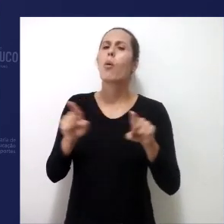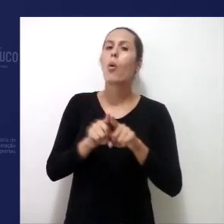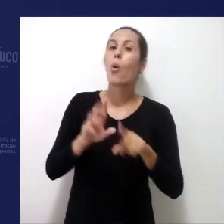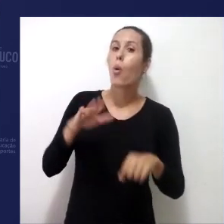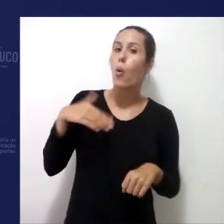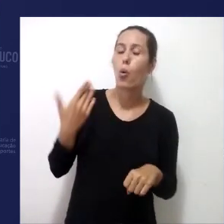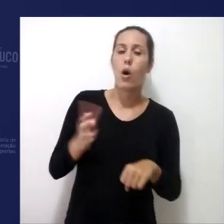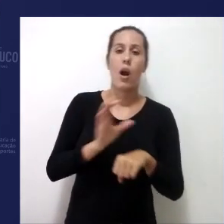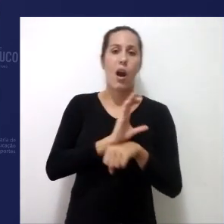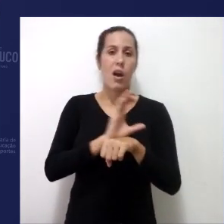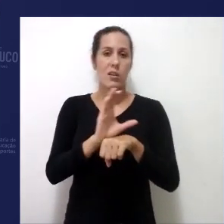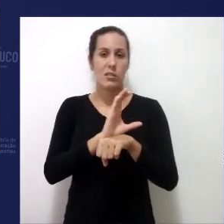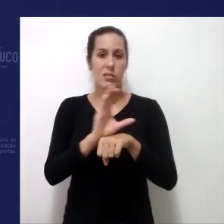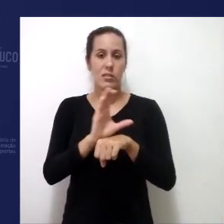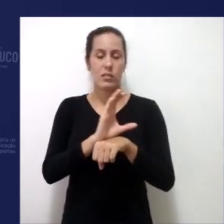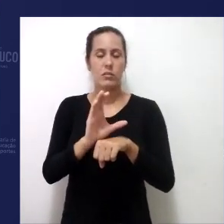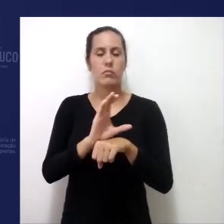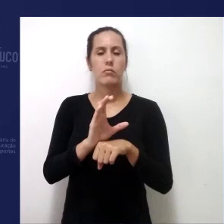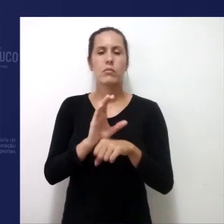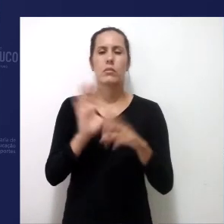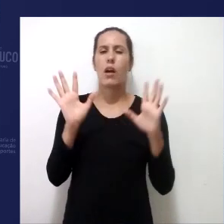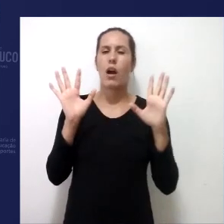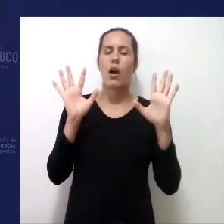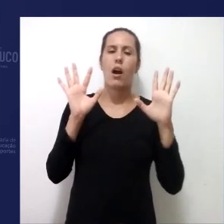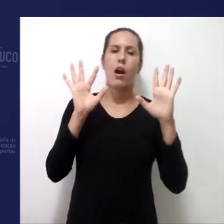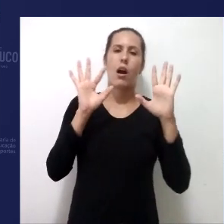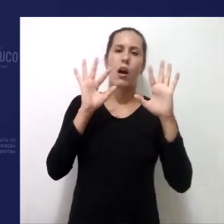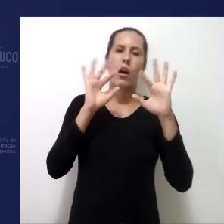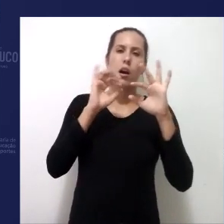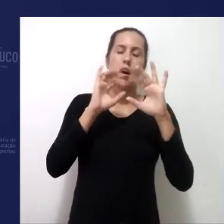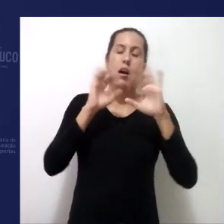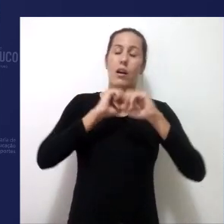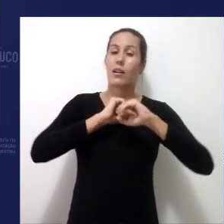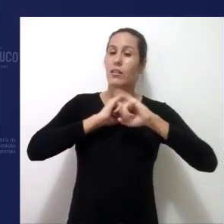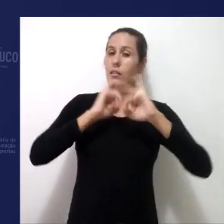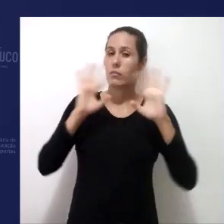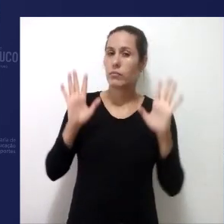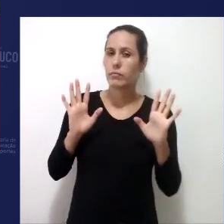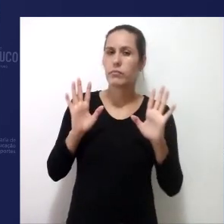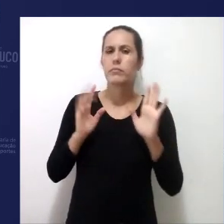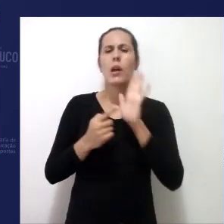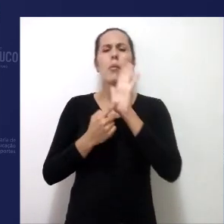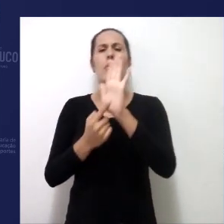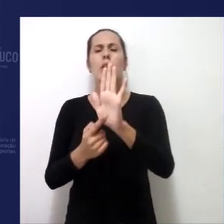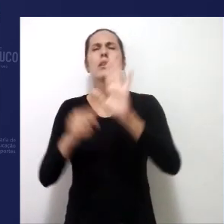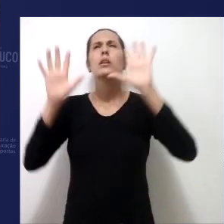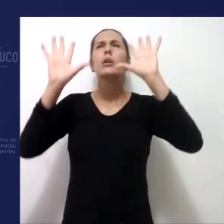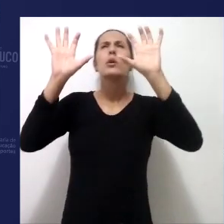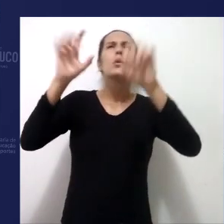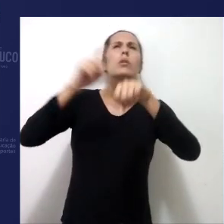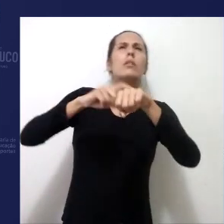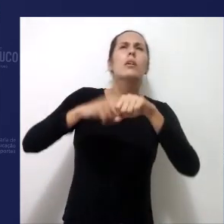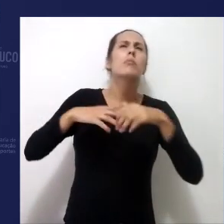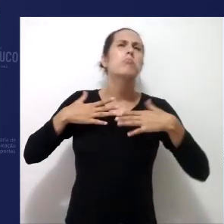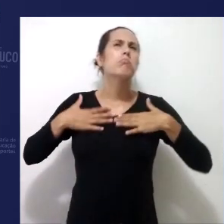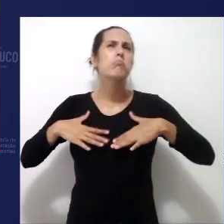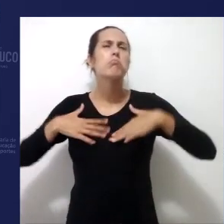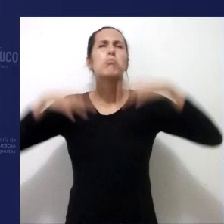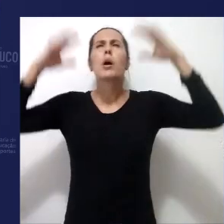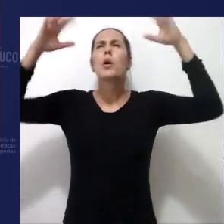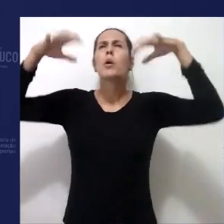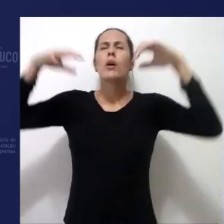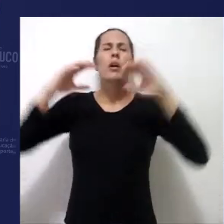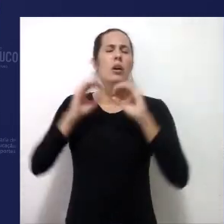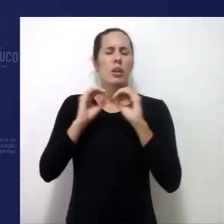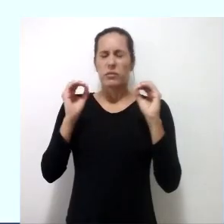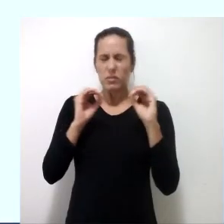um cinza mais claro, indicando aí quase sempre um tempo mais calmo e sem chuvas, quando se